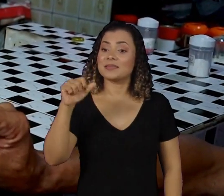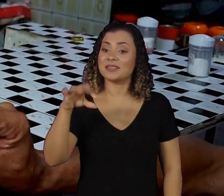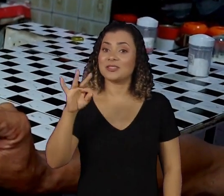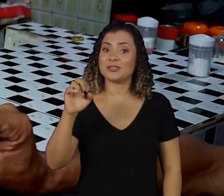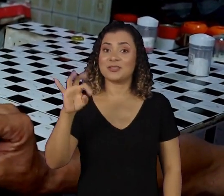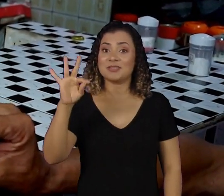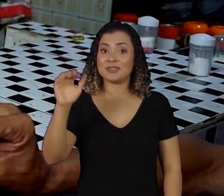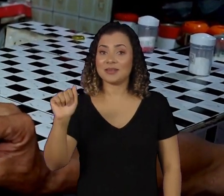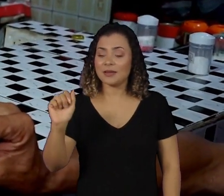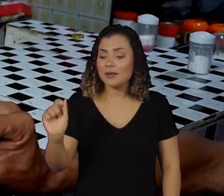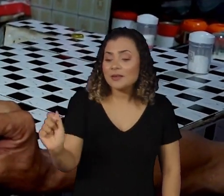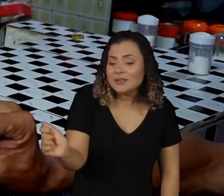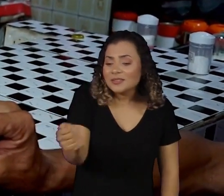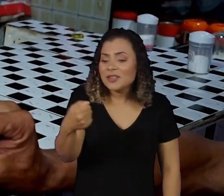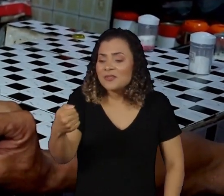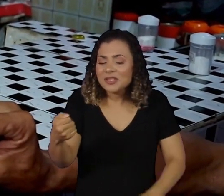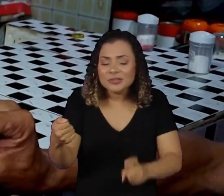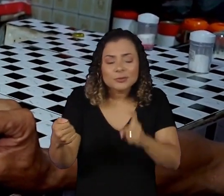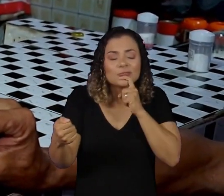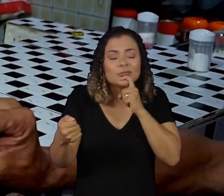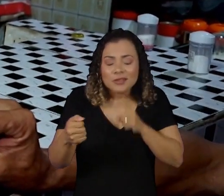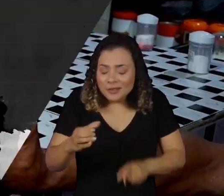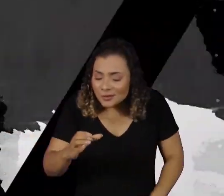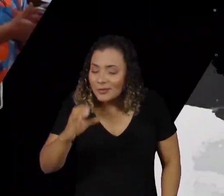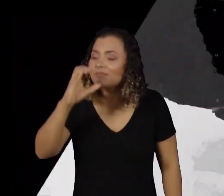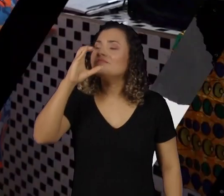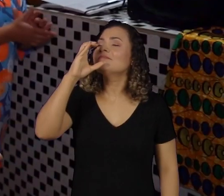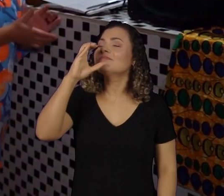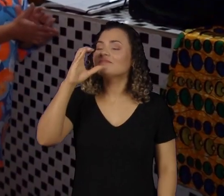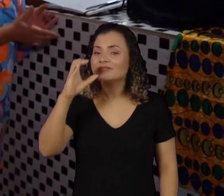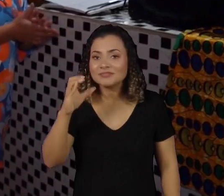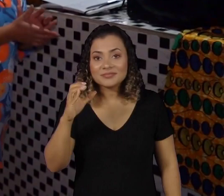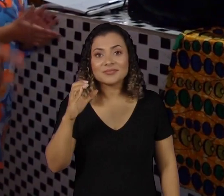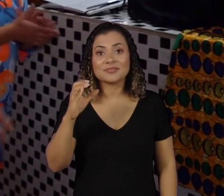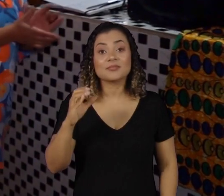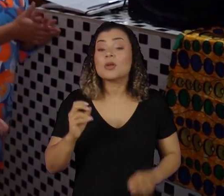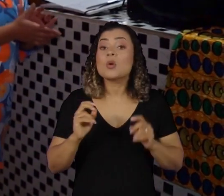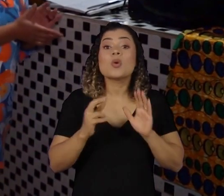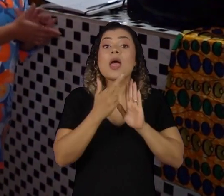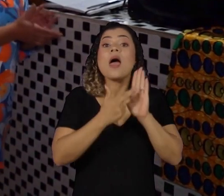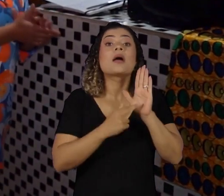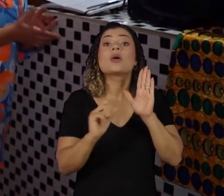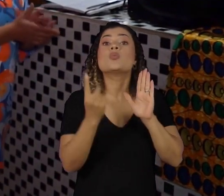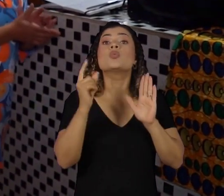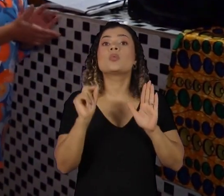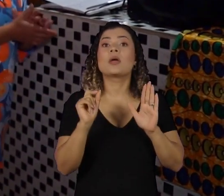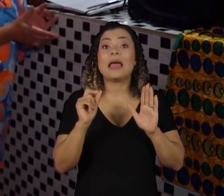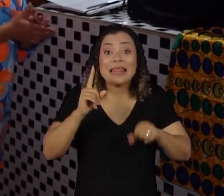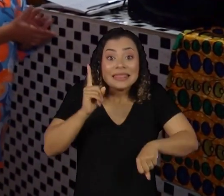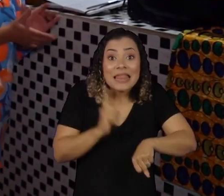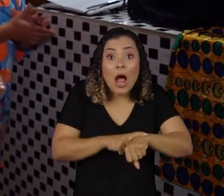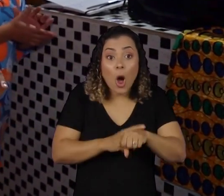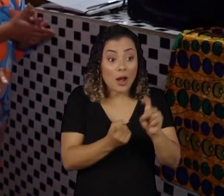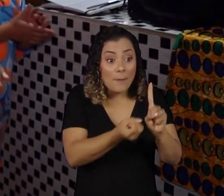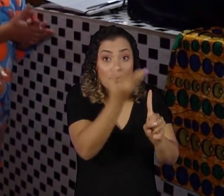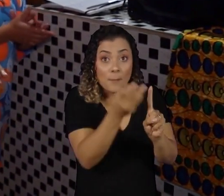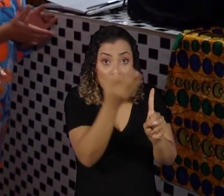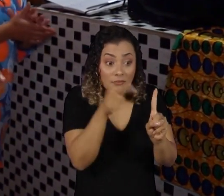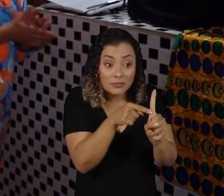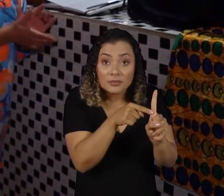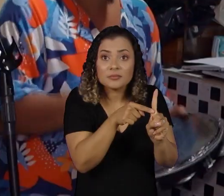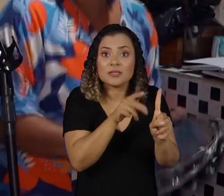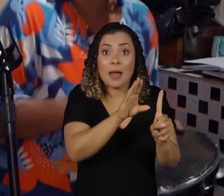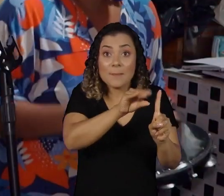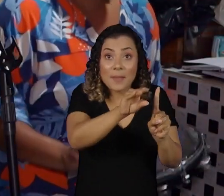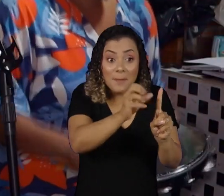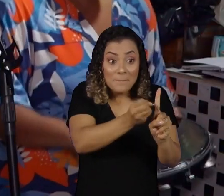tomando aquela cerveja fria, gelada. A única regra do sarau é fazer silêncio na hora que o poeta está falando, né? Porque a